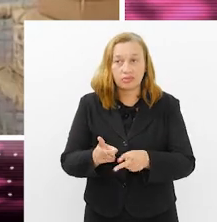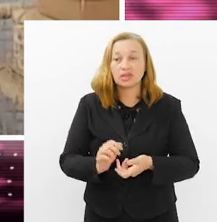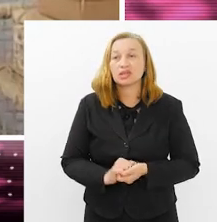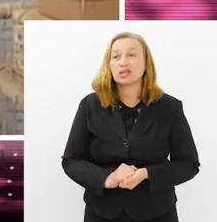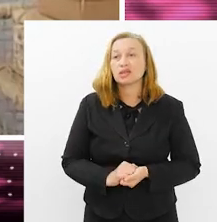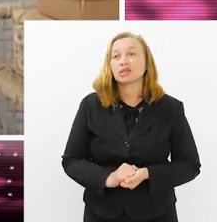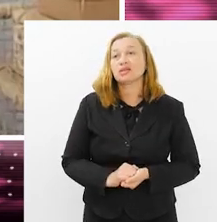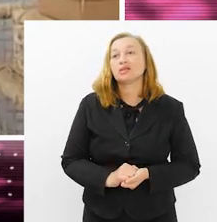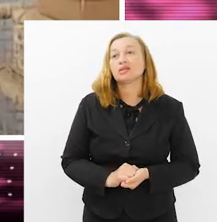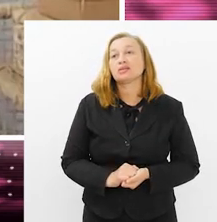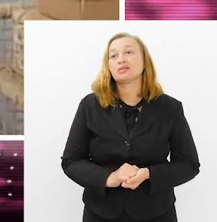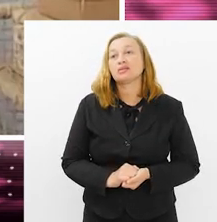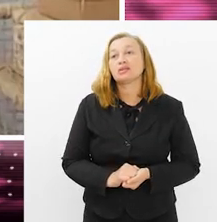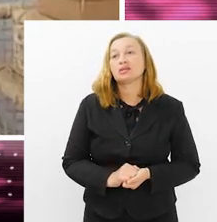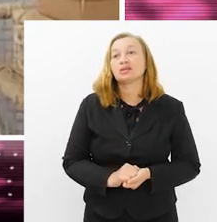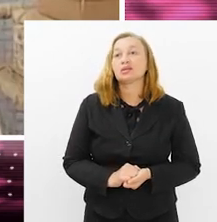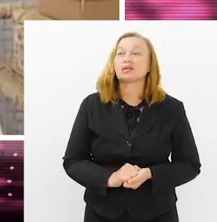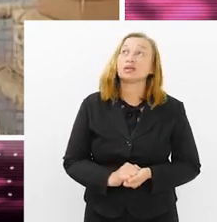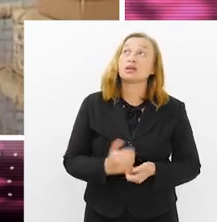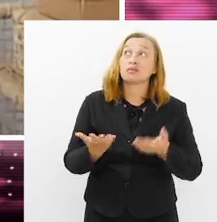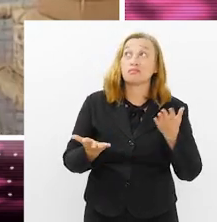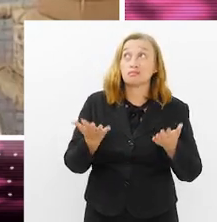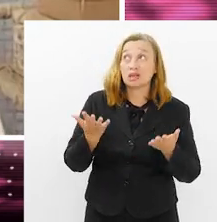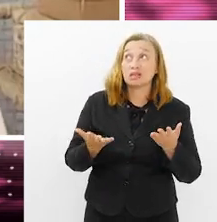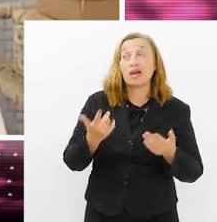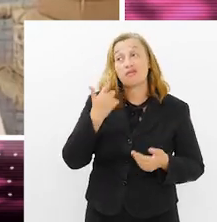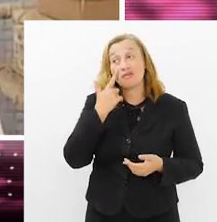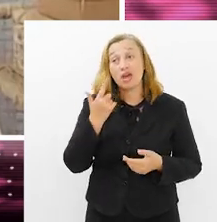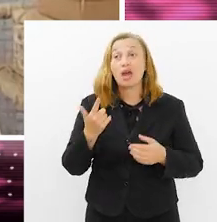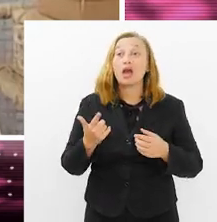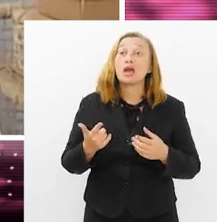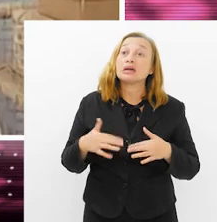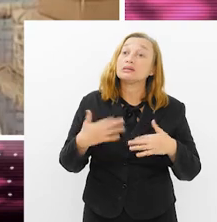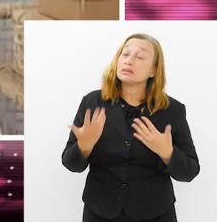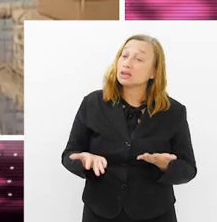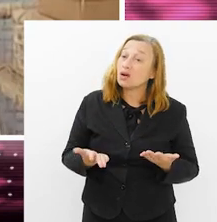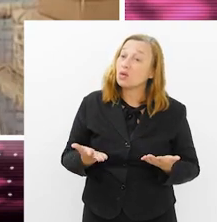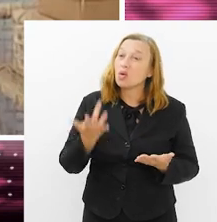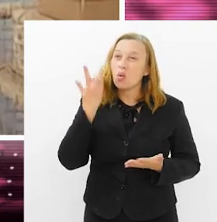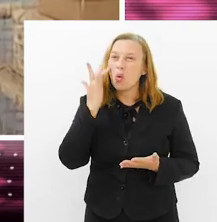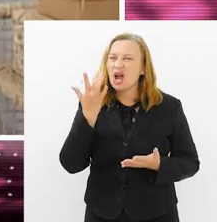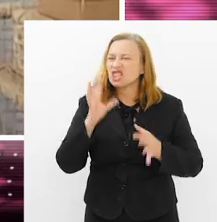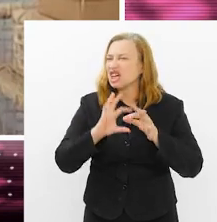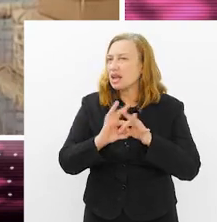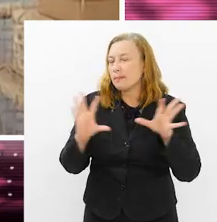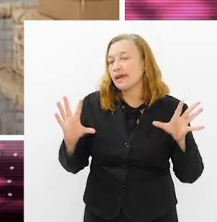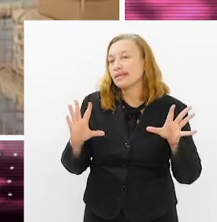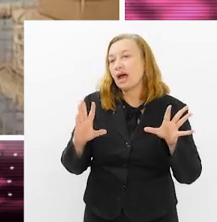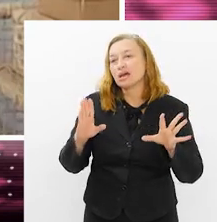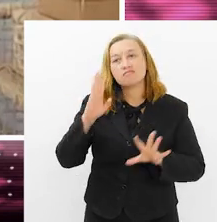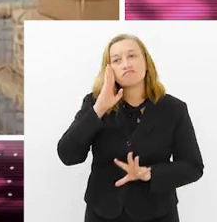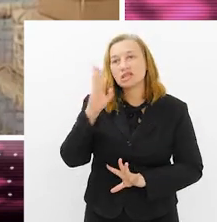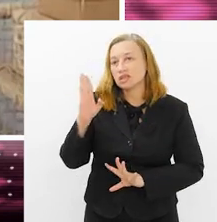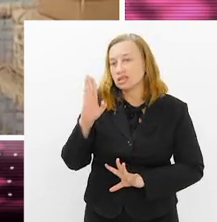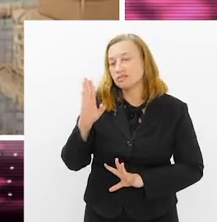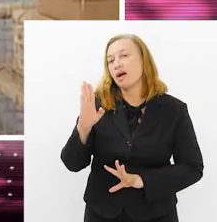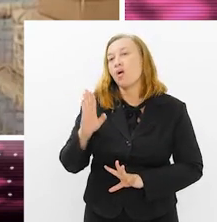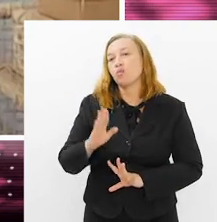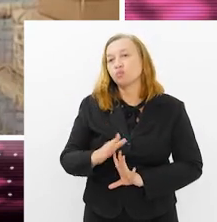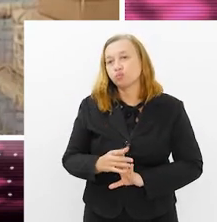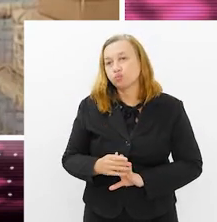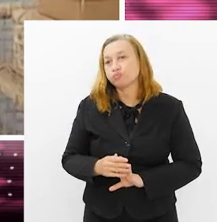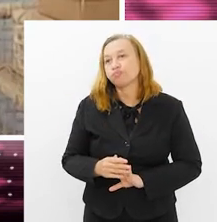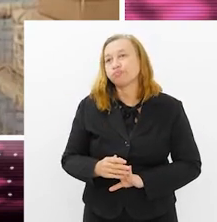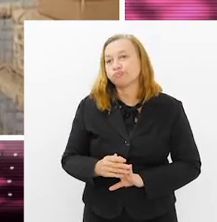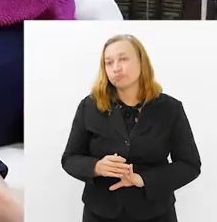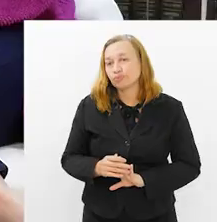das minhas decisões sempre, né? Sempre ia ter que ponderar essa questão. Então, eu acho que a autonomia,